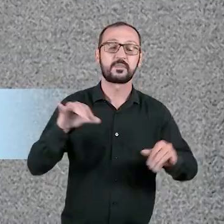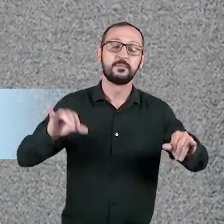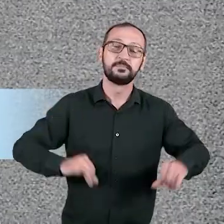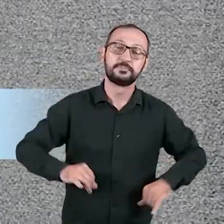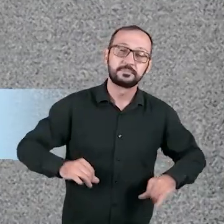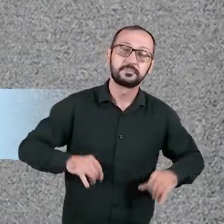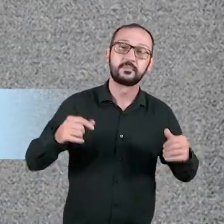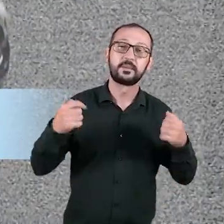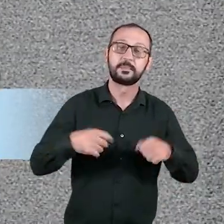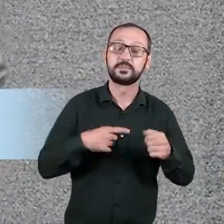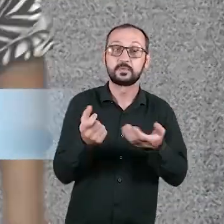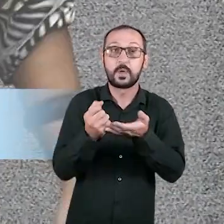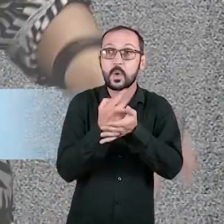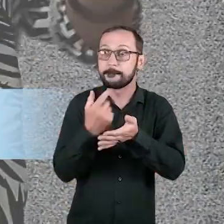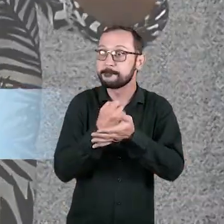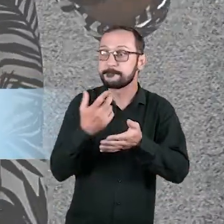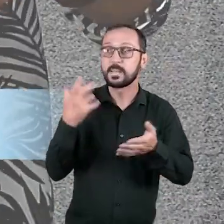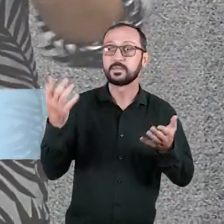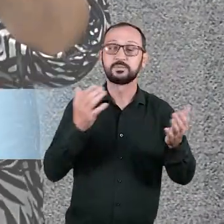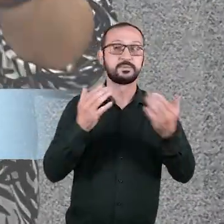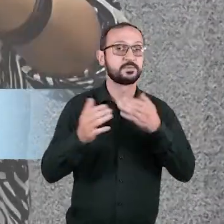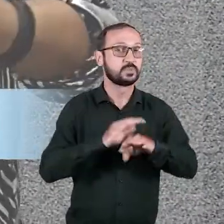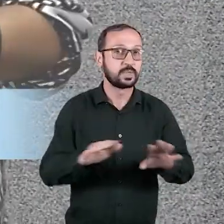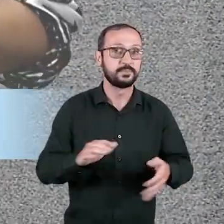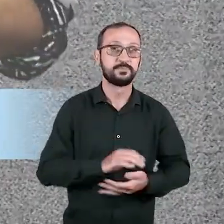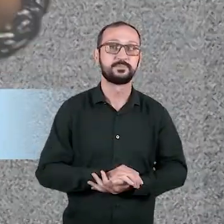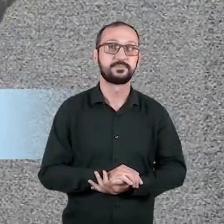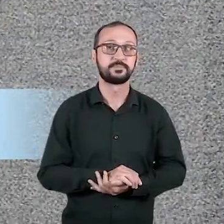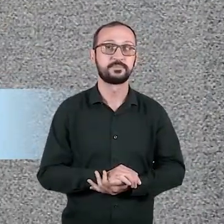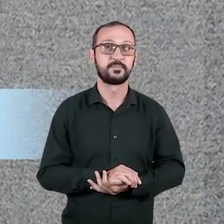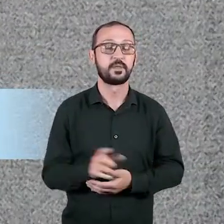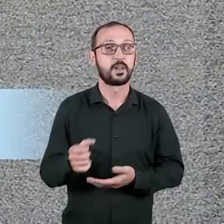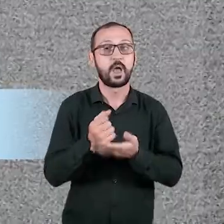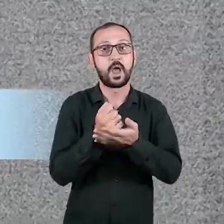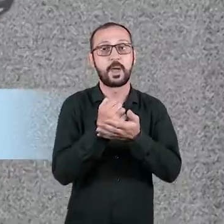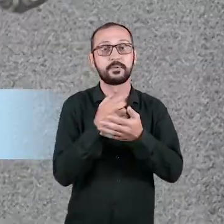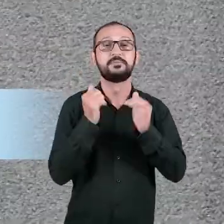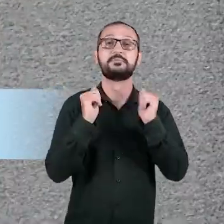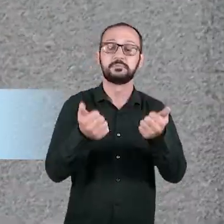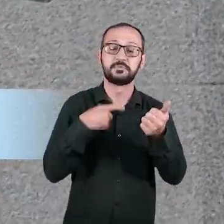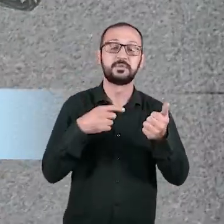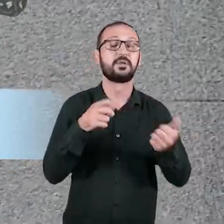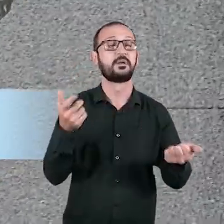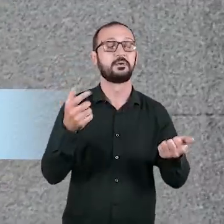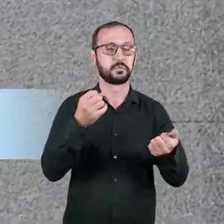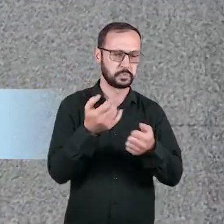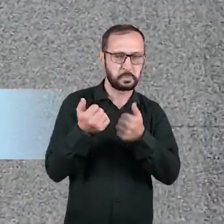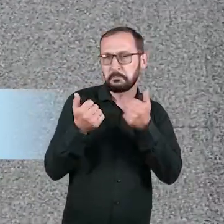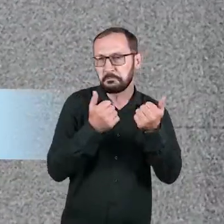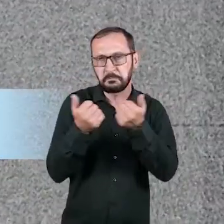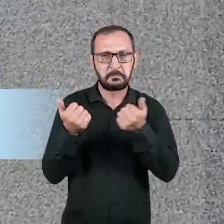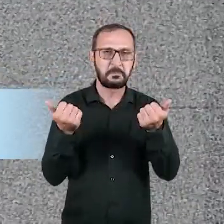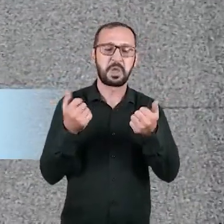gente, está sofrendo muito, vamos dar um antidepressivo, vamos dar remédio para ela. Aí ela toma um remédio, passa no velório